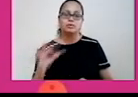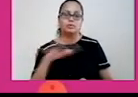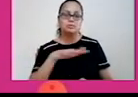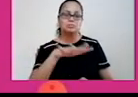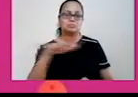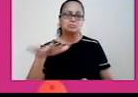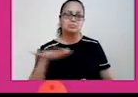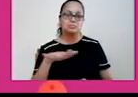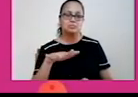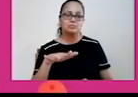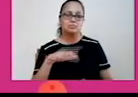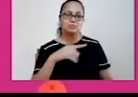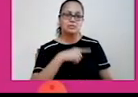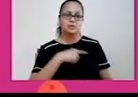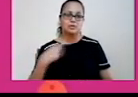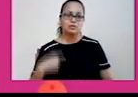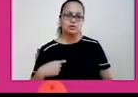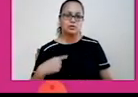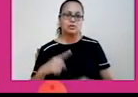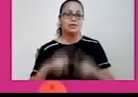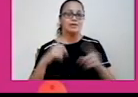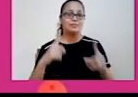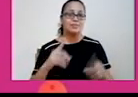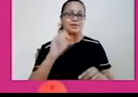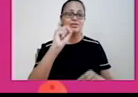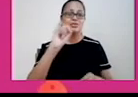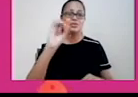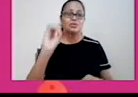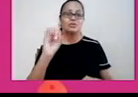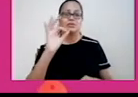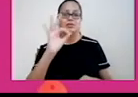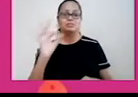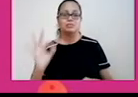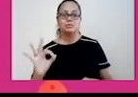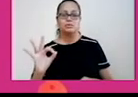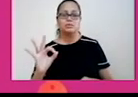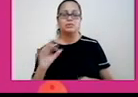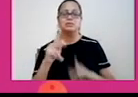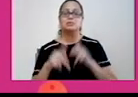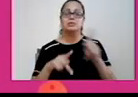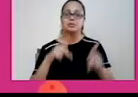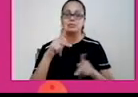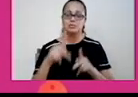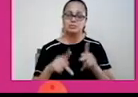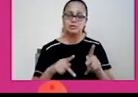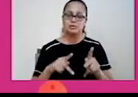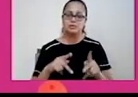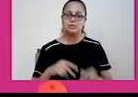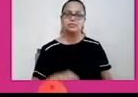China, mas em termos populacionais, 80% da população chinesa vive nessa área, certo?